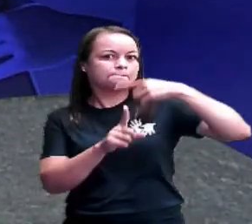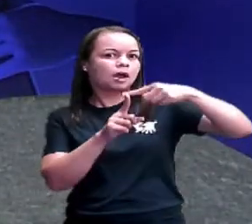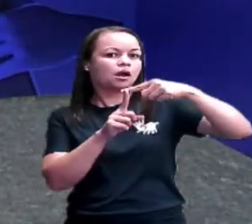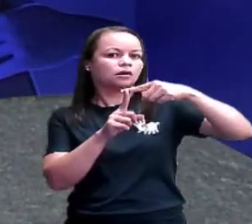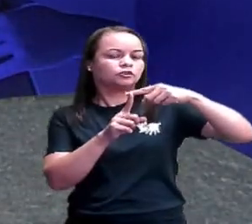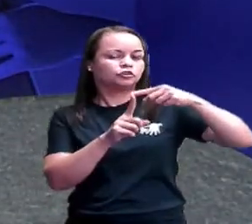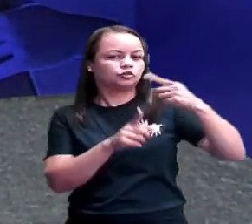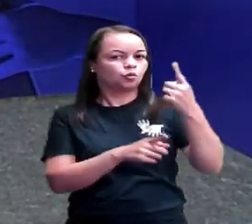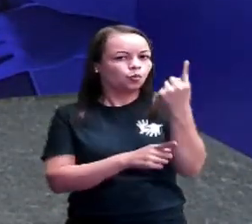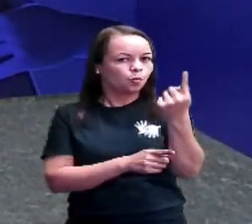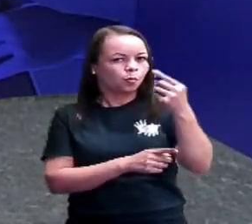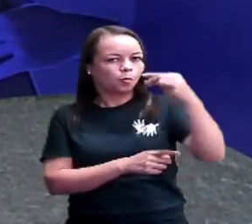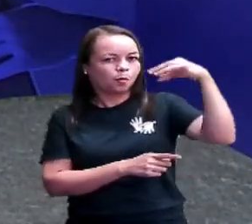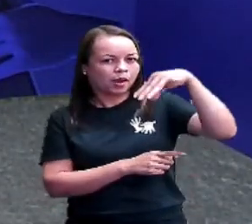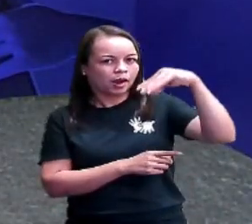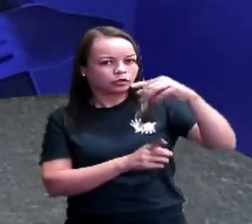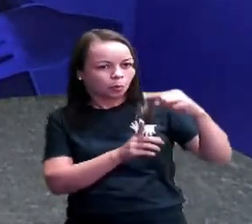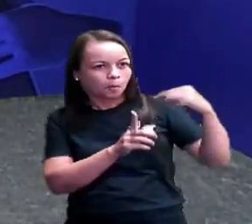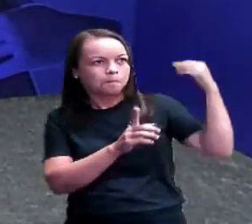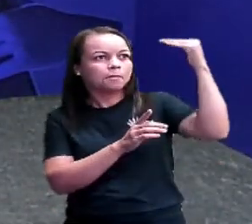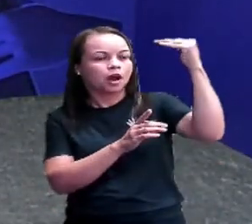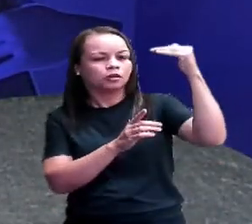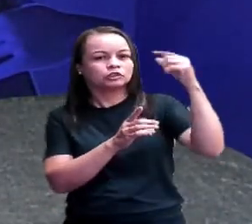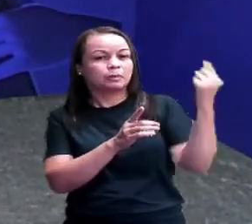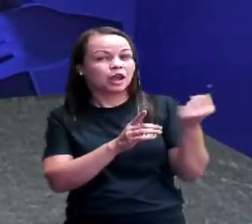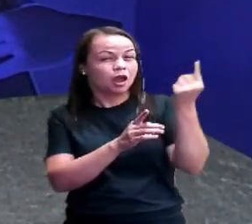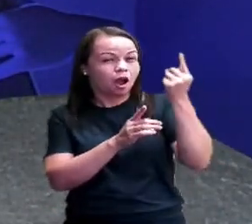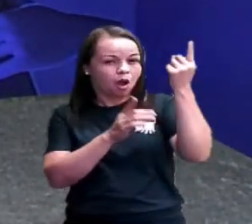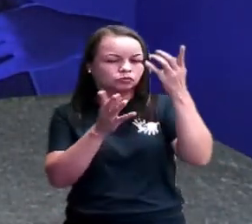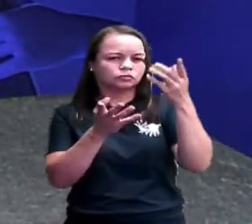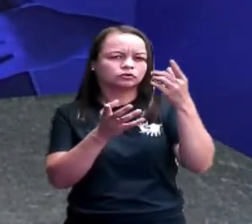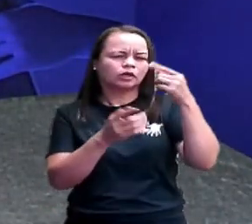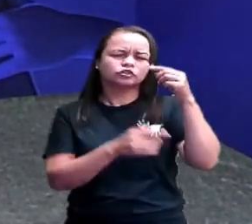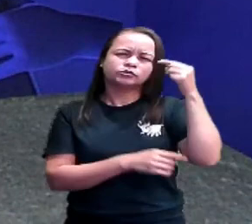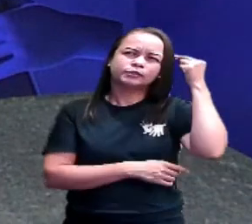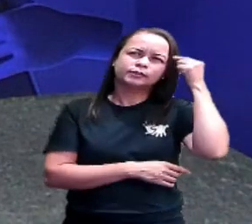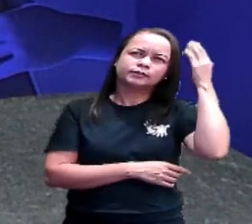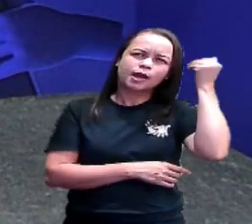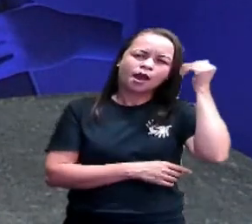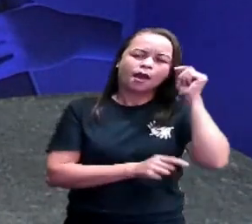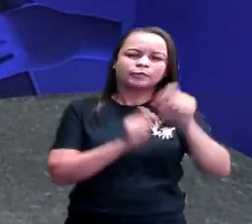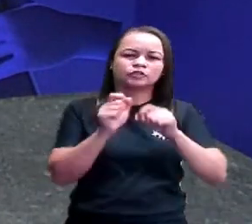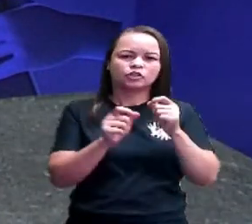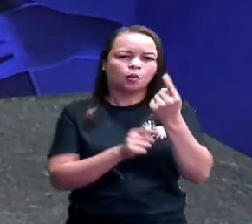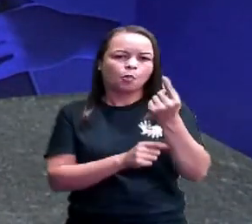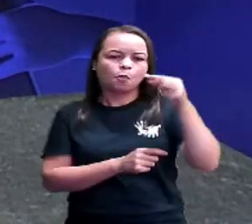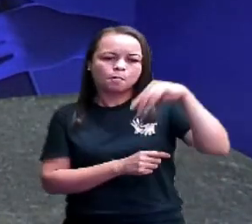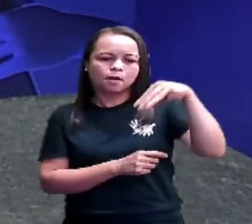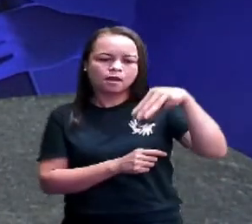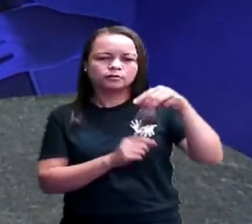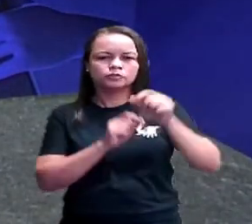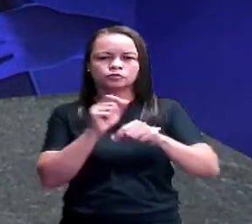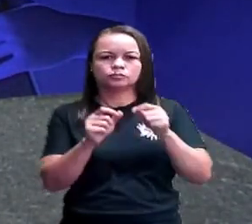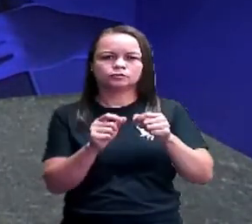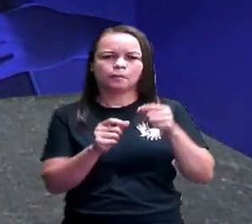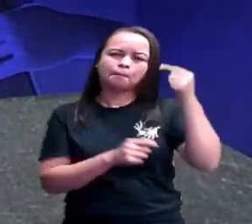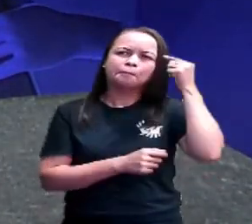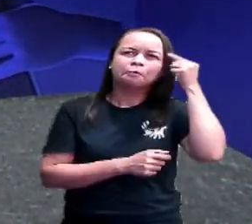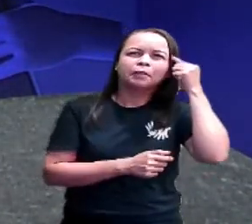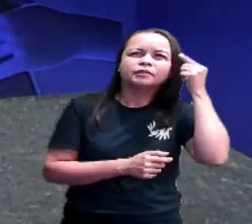quanto mais ou menos é 1 metro e a gente vai ter que pensar o nome de 2 animais que